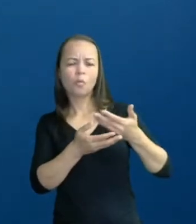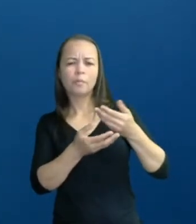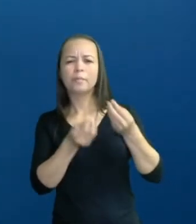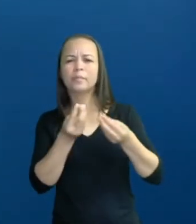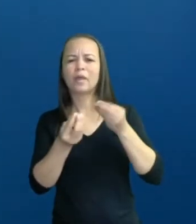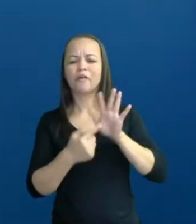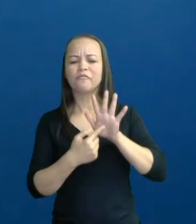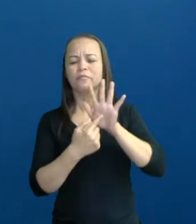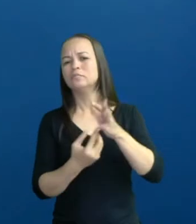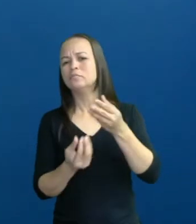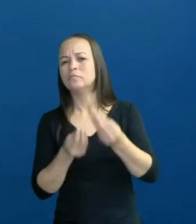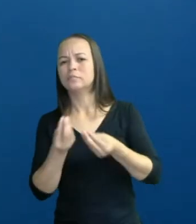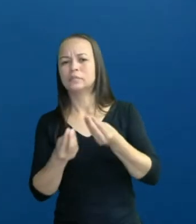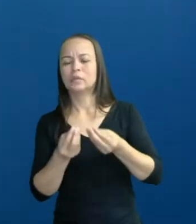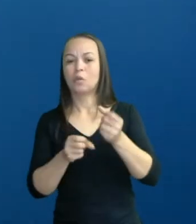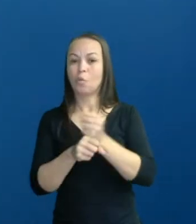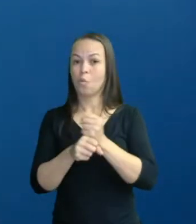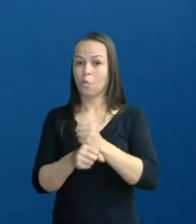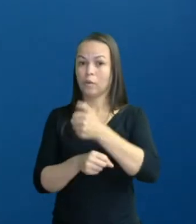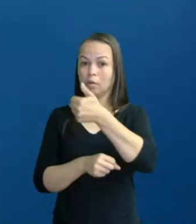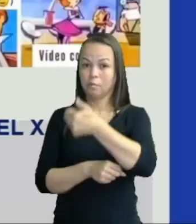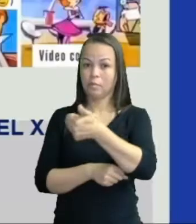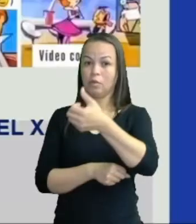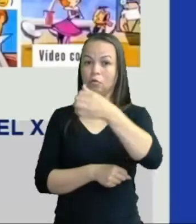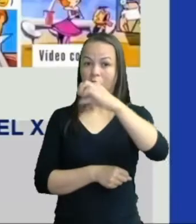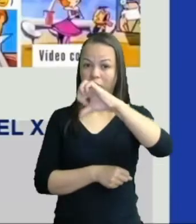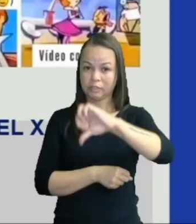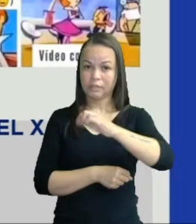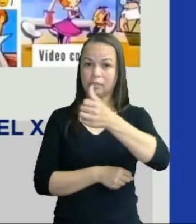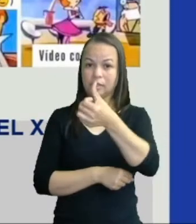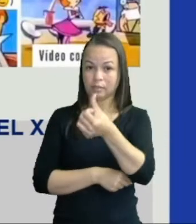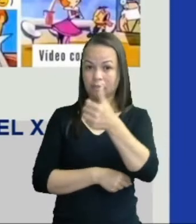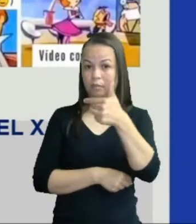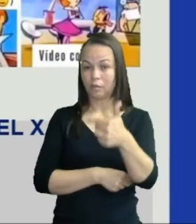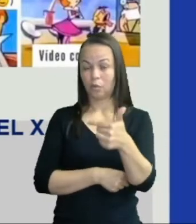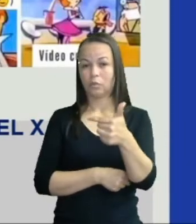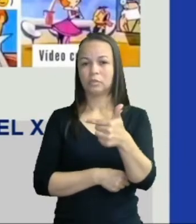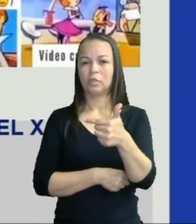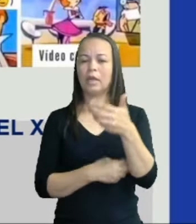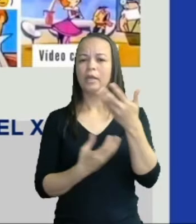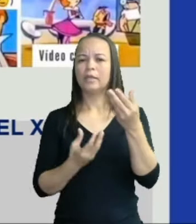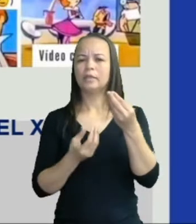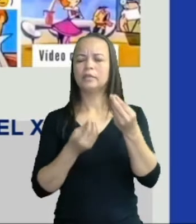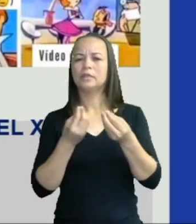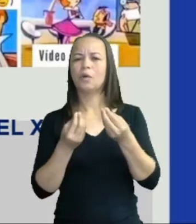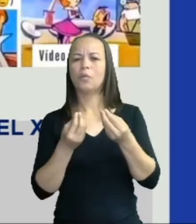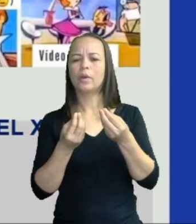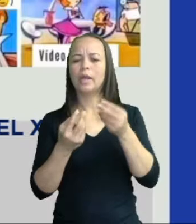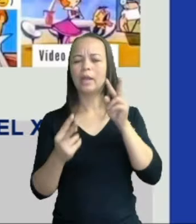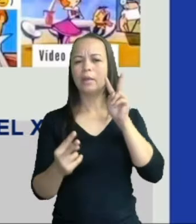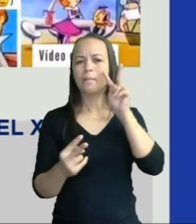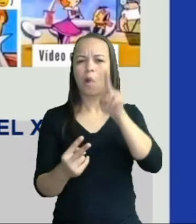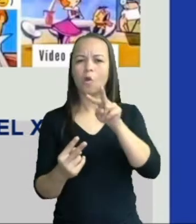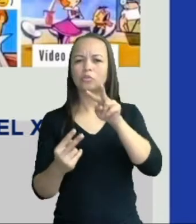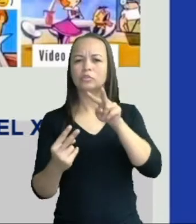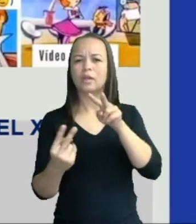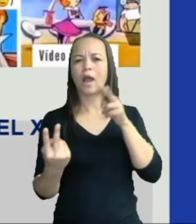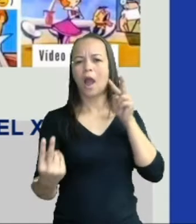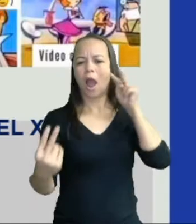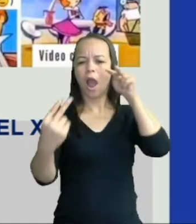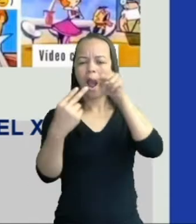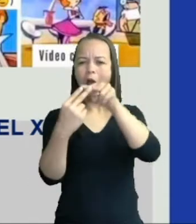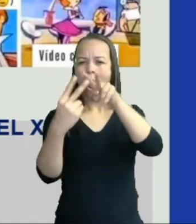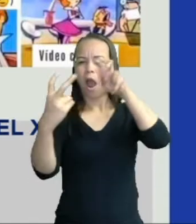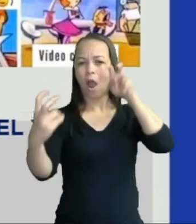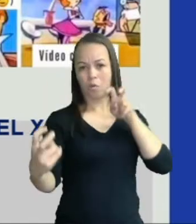né? Porque, vê só, o ano é 1962 e ele traz a aula online, ele traz o